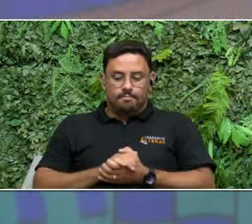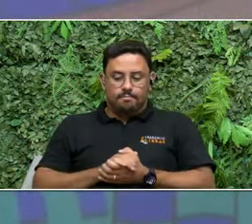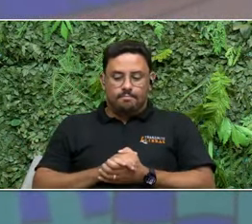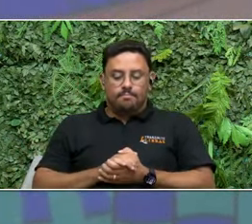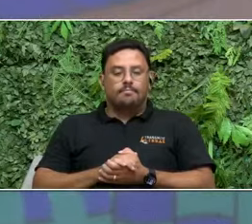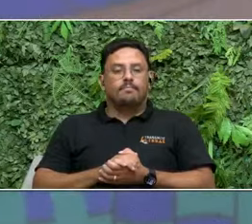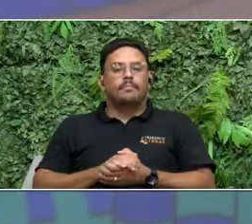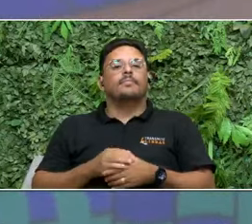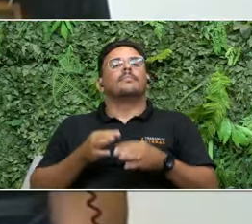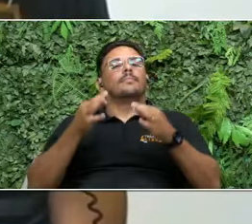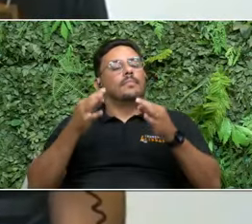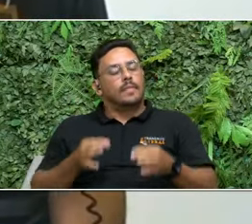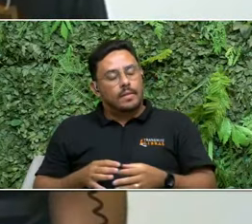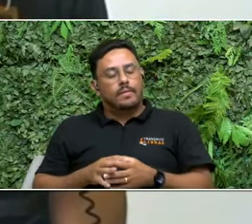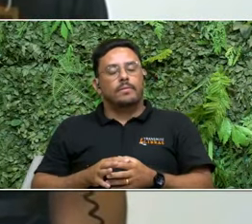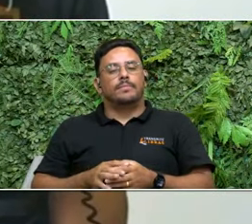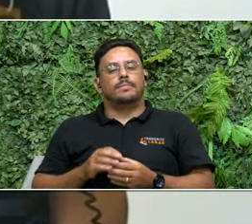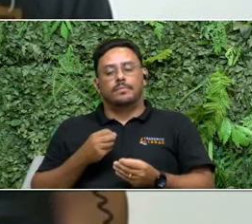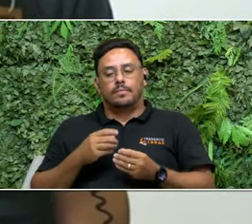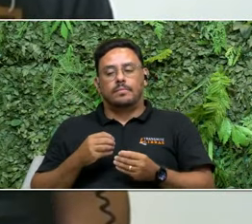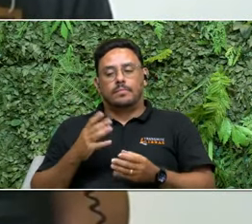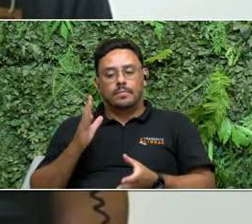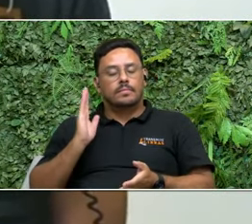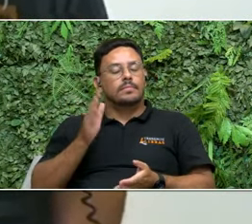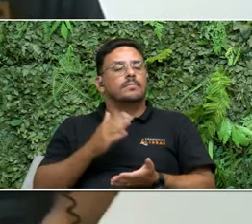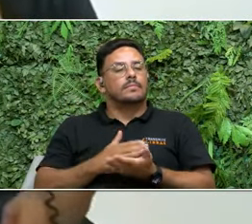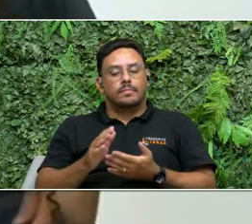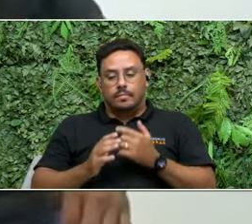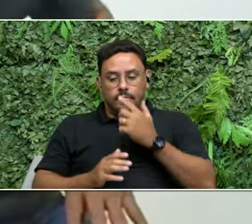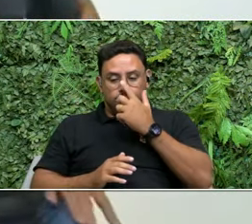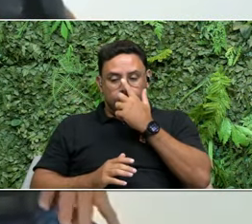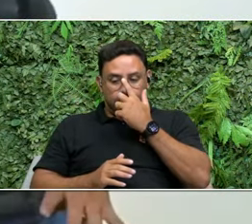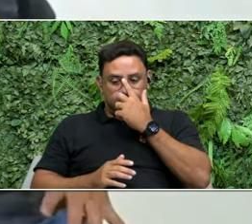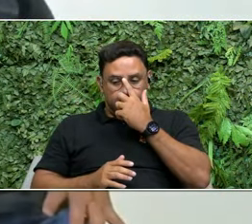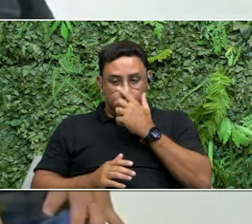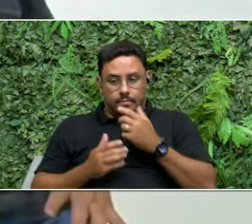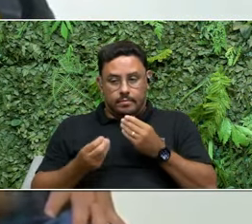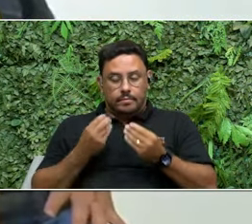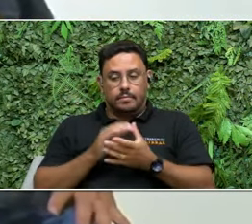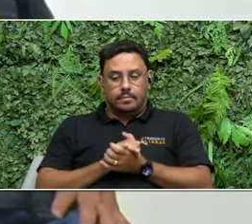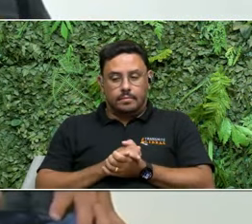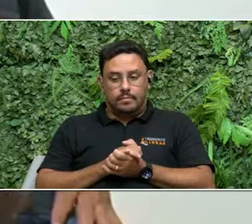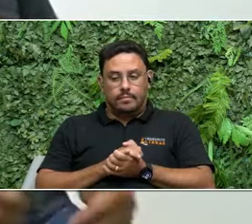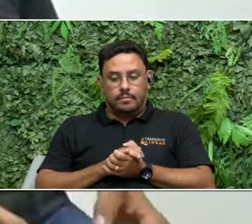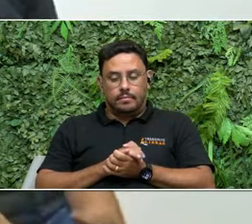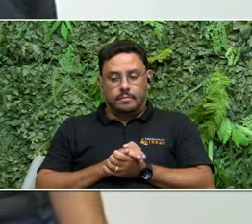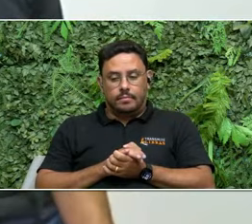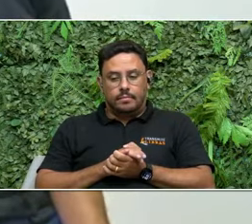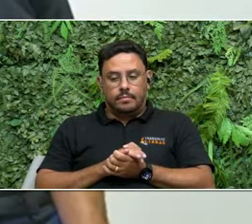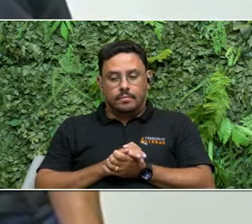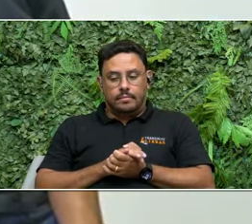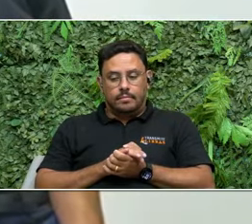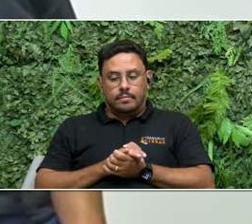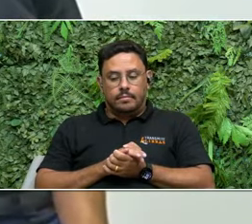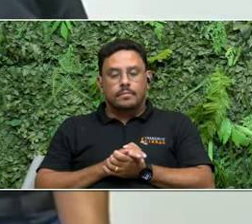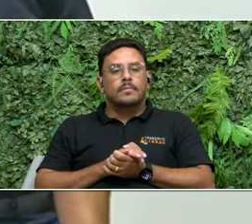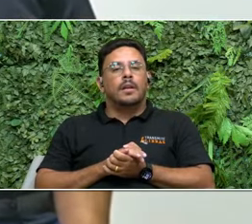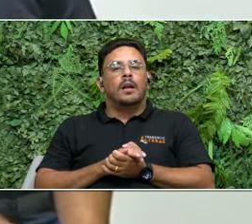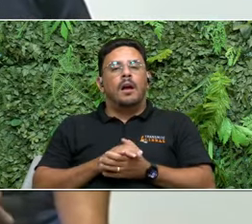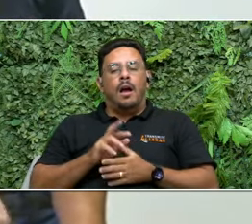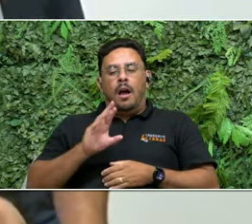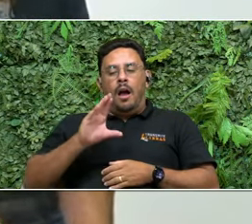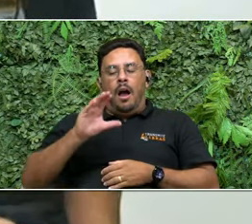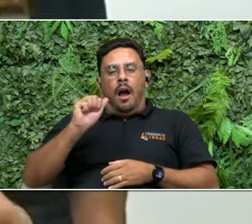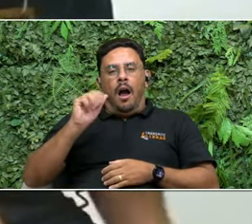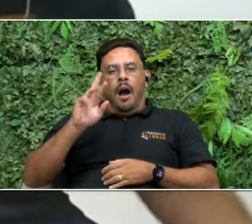ah perfeitamente é bom que eu já emendo né Vamos embora lá é bom que eu já emendo né seu Bob isso aí Rafael